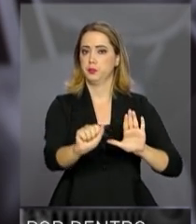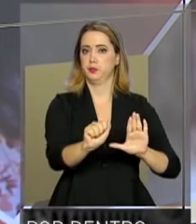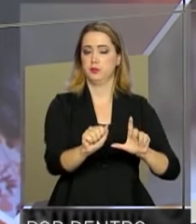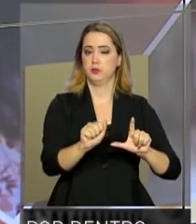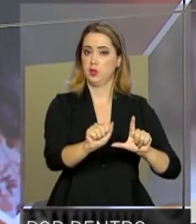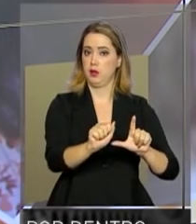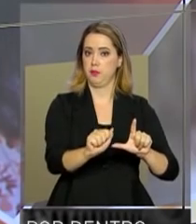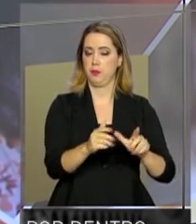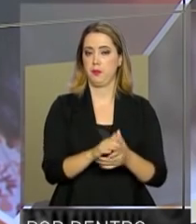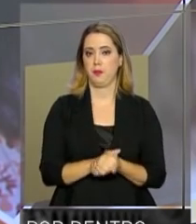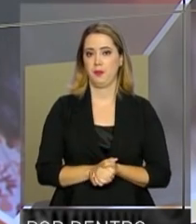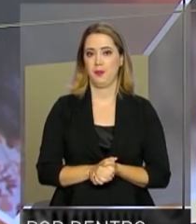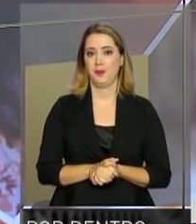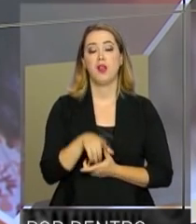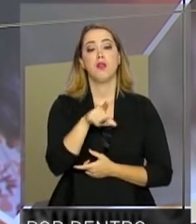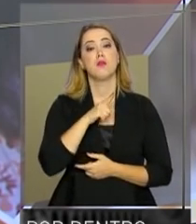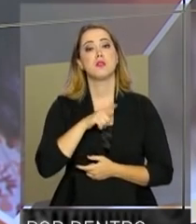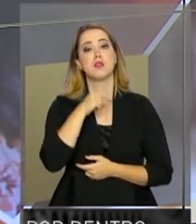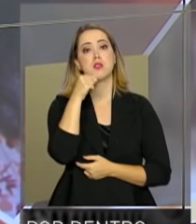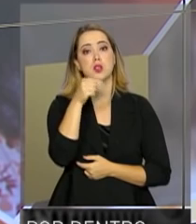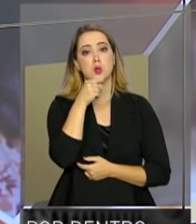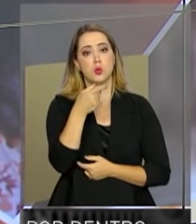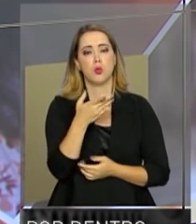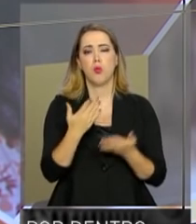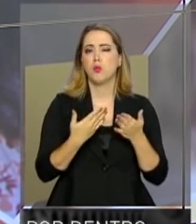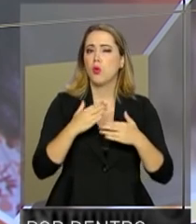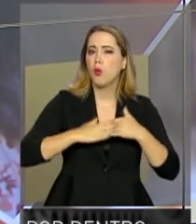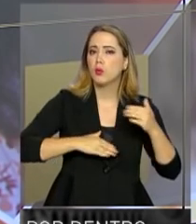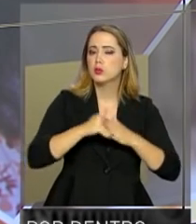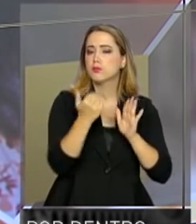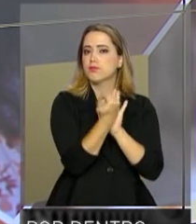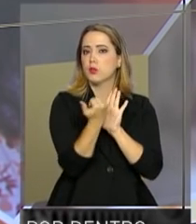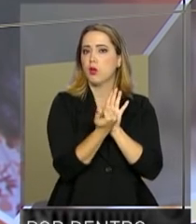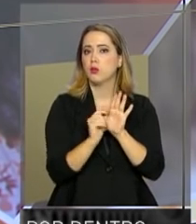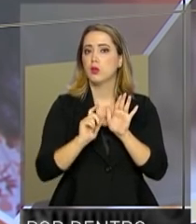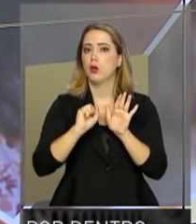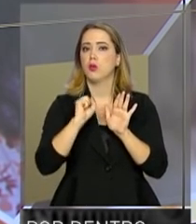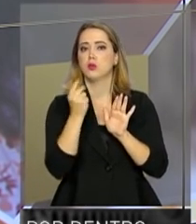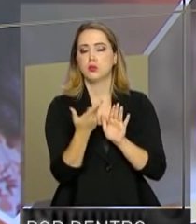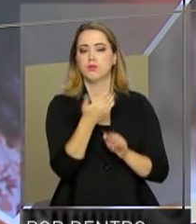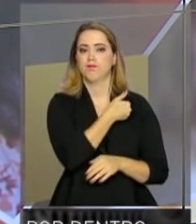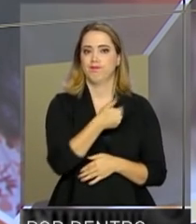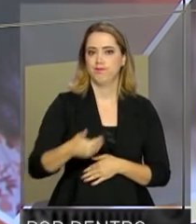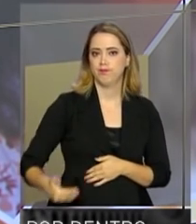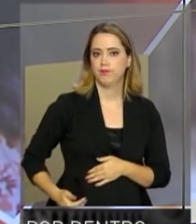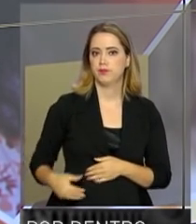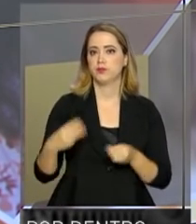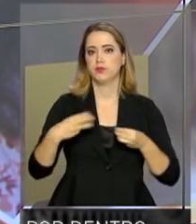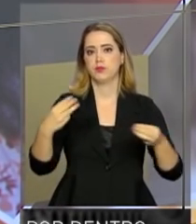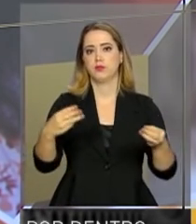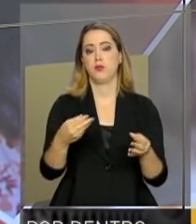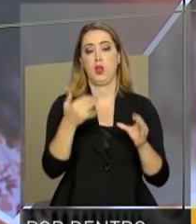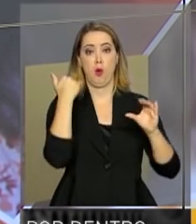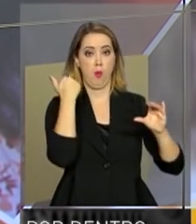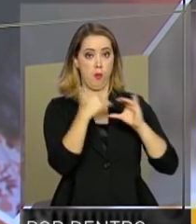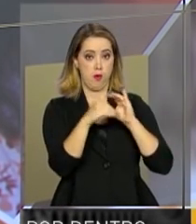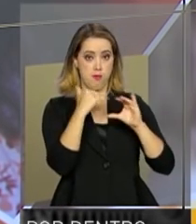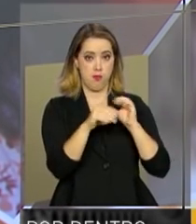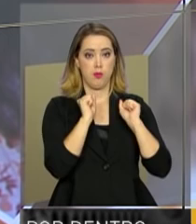analógico. E se você tem dúvidas sobre algum projeto ou ação do governo, de qualquer ministério, escreva